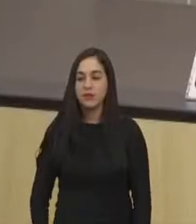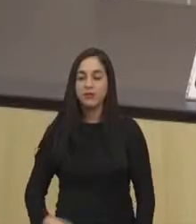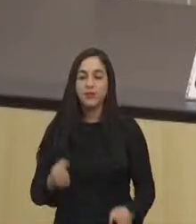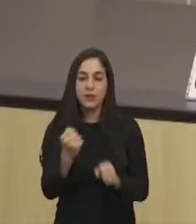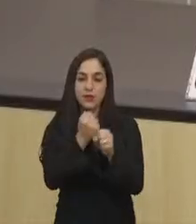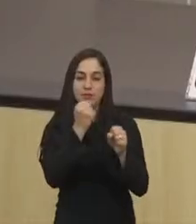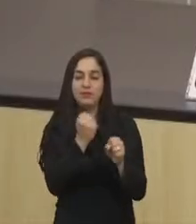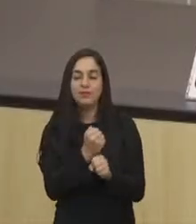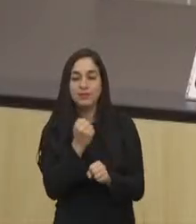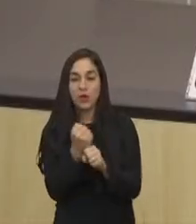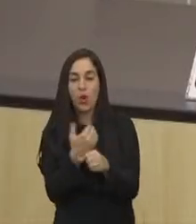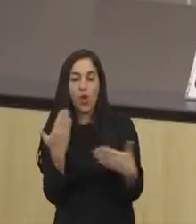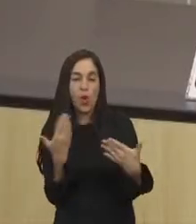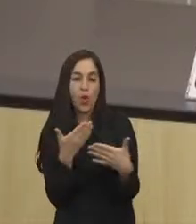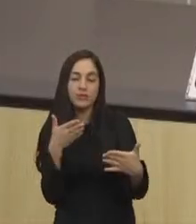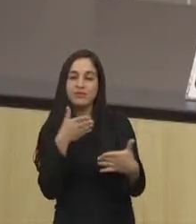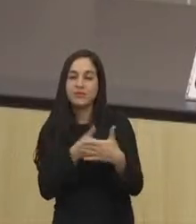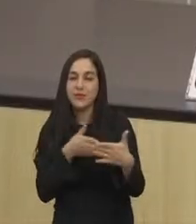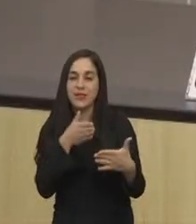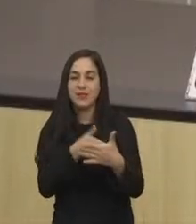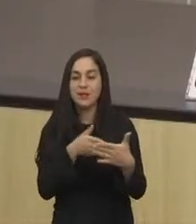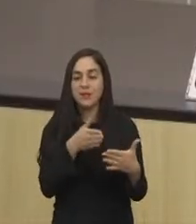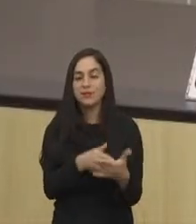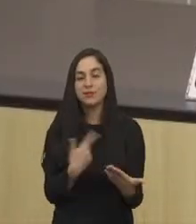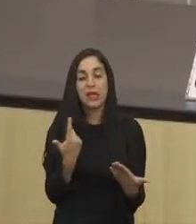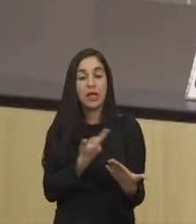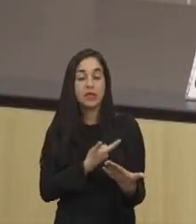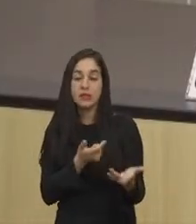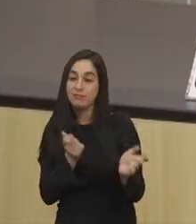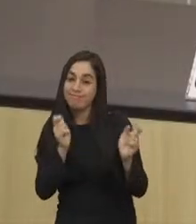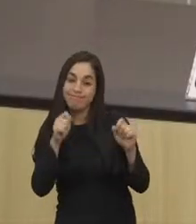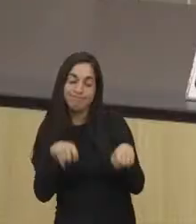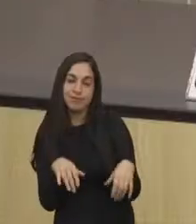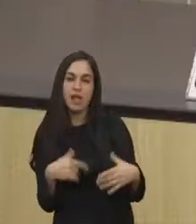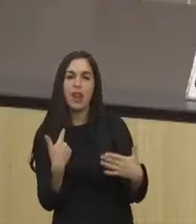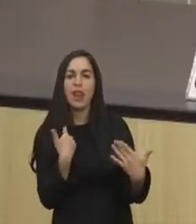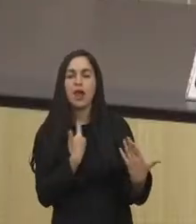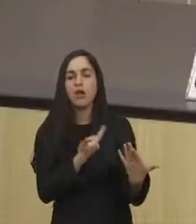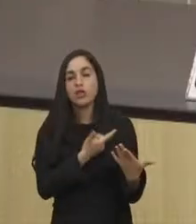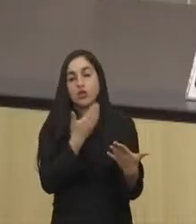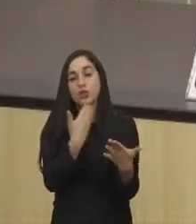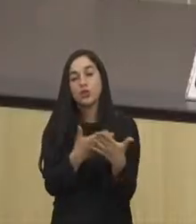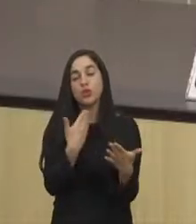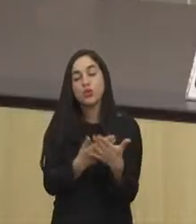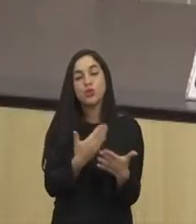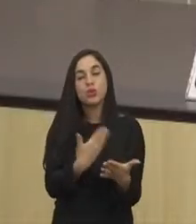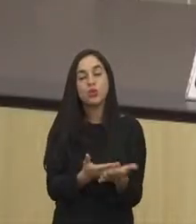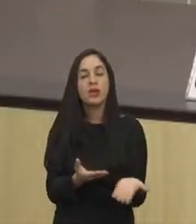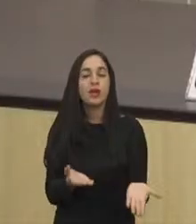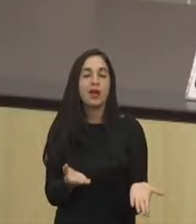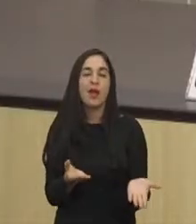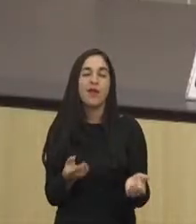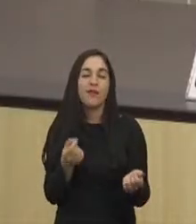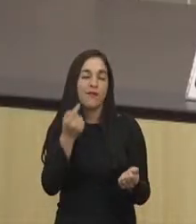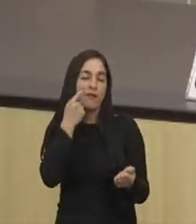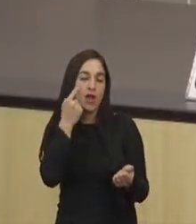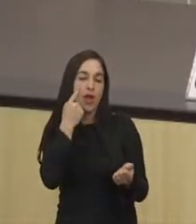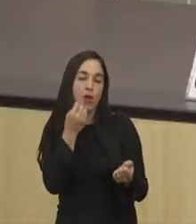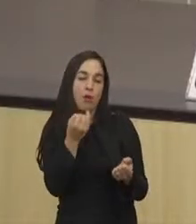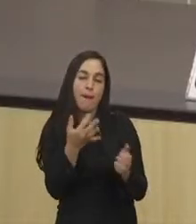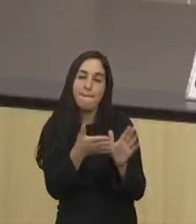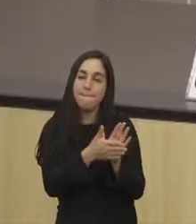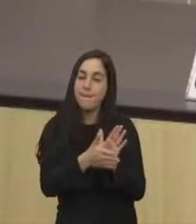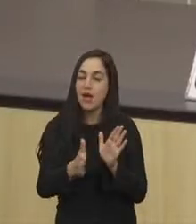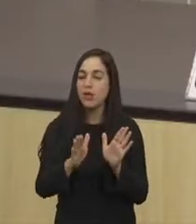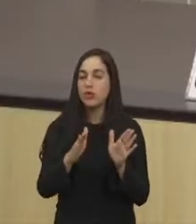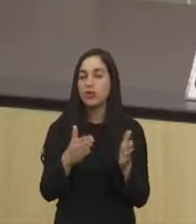em crescer diante da infraestrutura que a gente tem. Então, esse estudo vai variar desde a questão de carga horária,